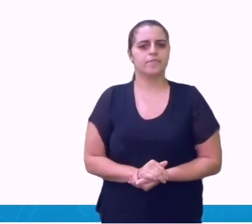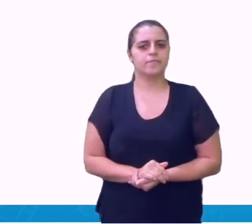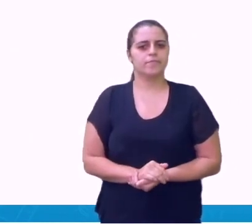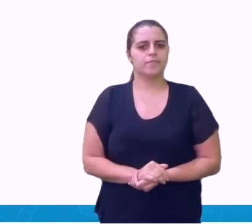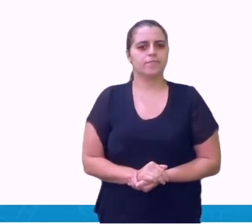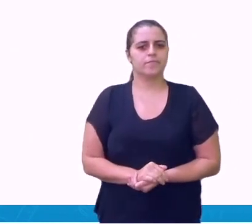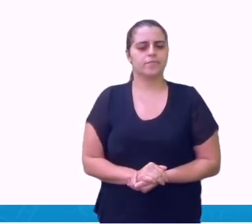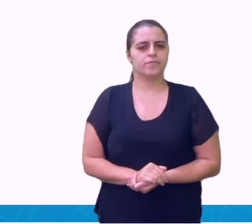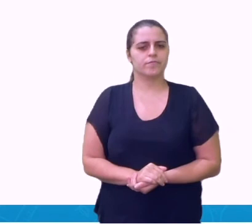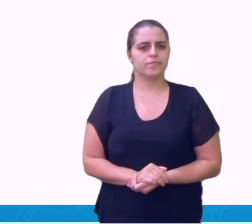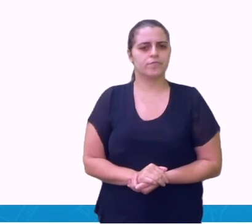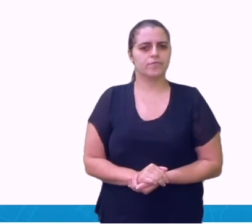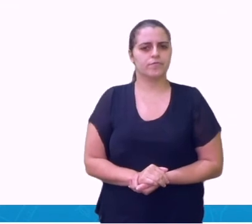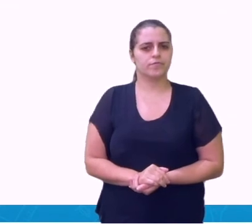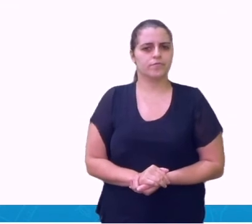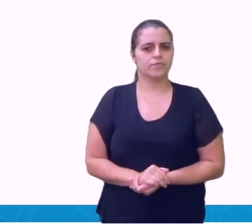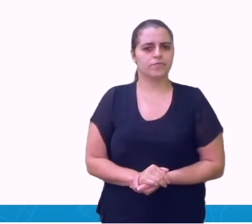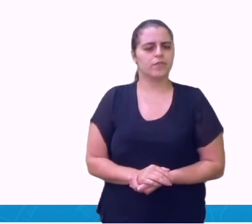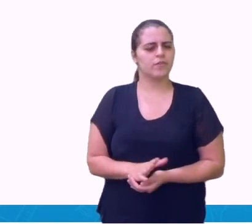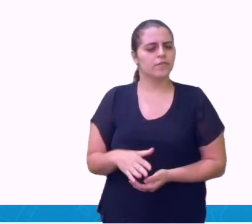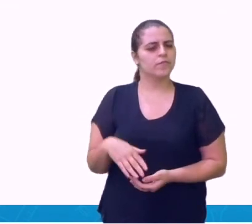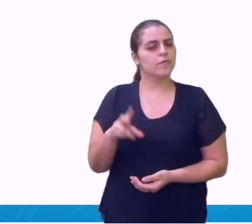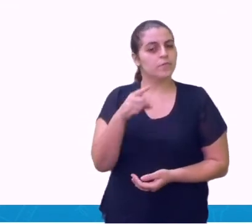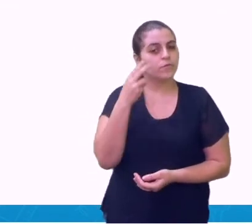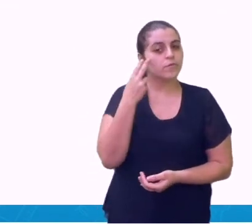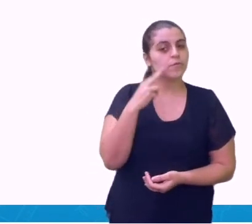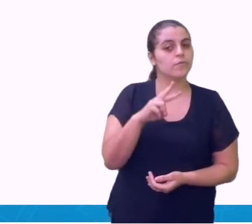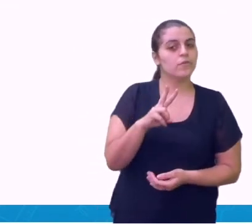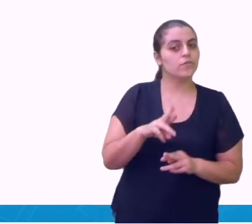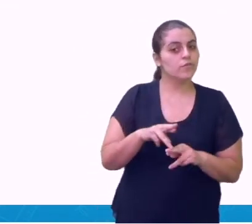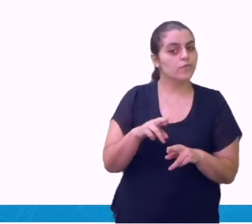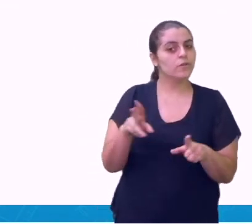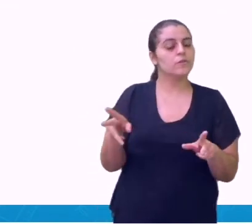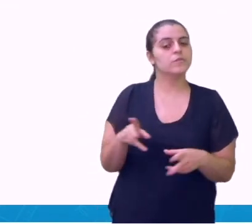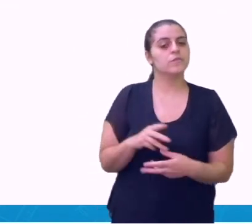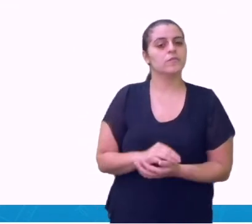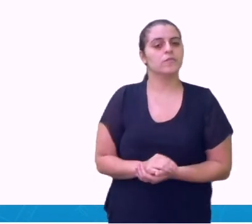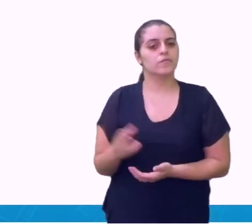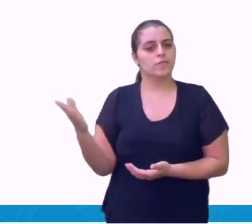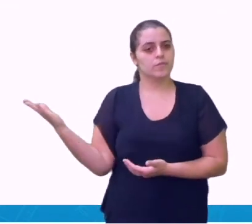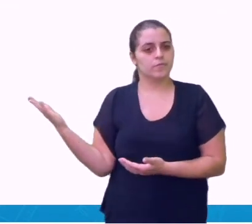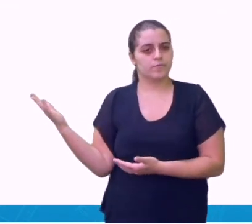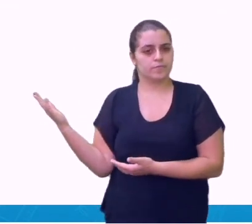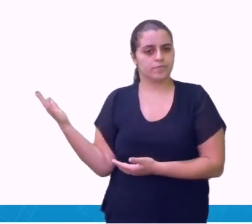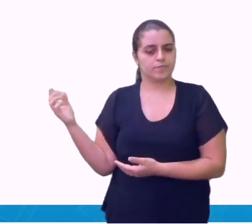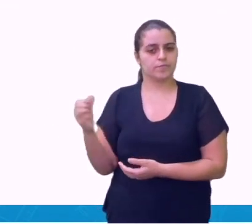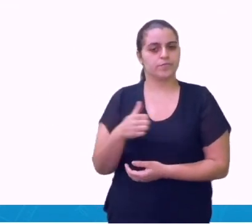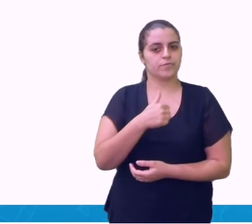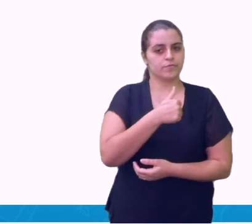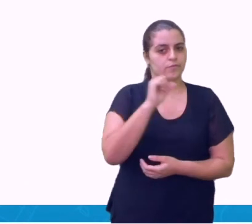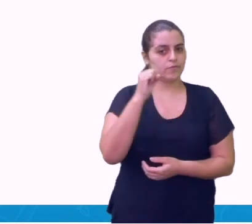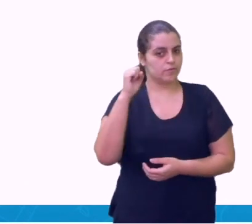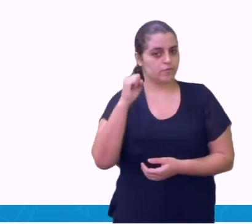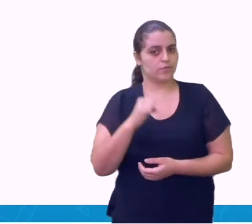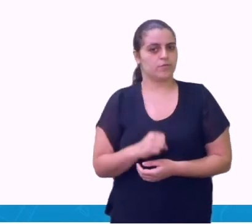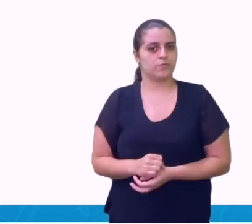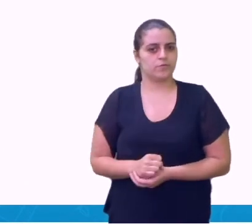Então, vocês vão desconsiderar o quadro. Vamos, ó, fazer em sentença matemática.